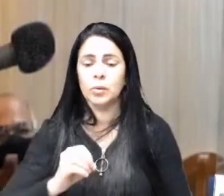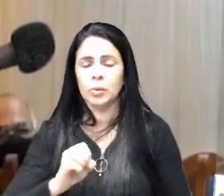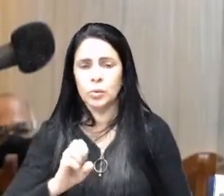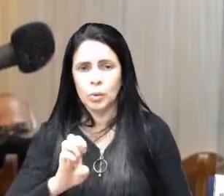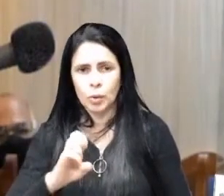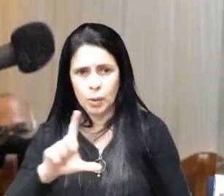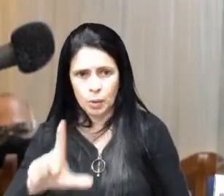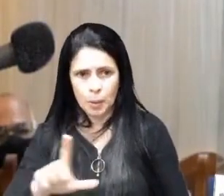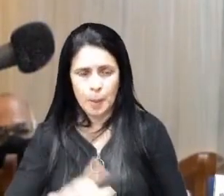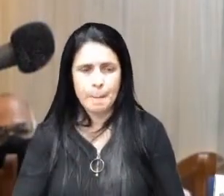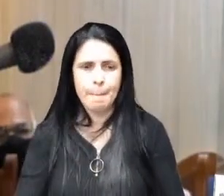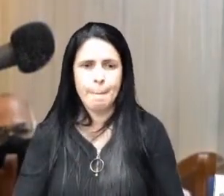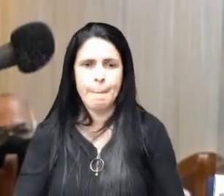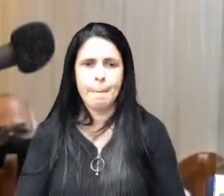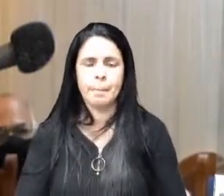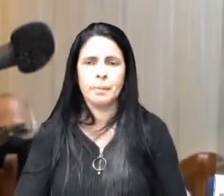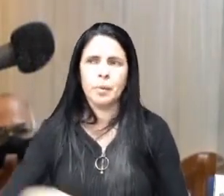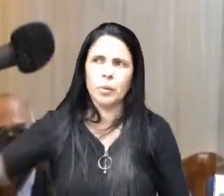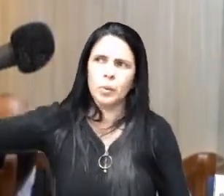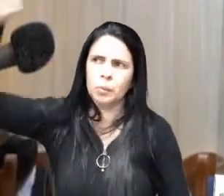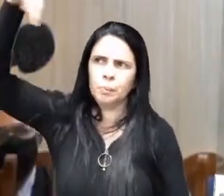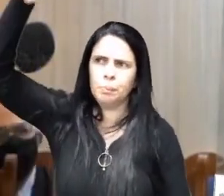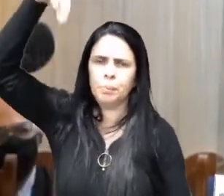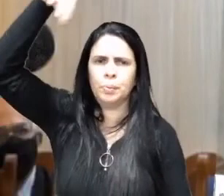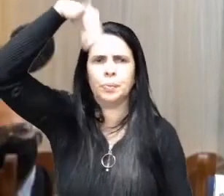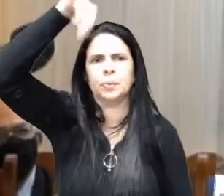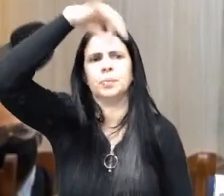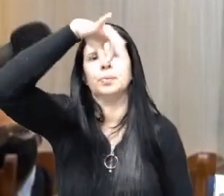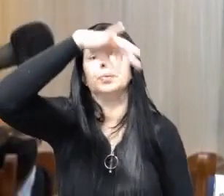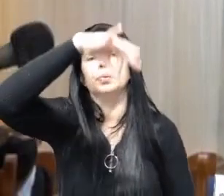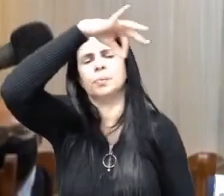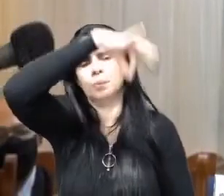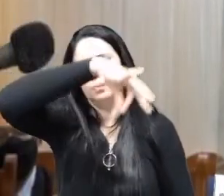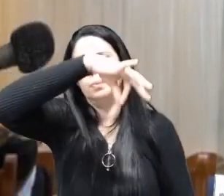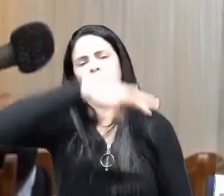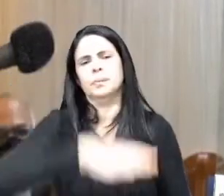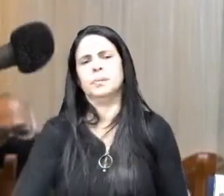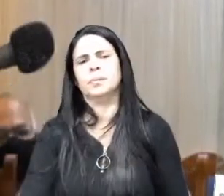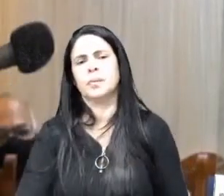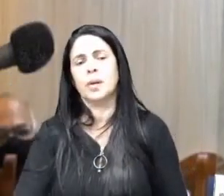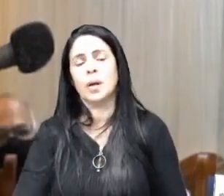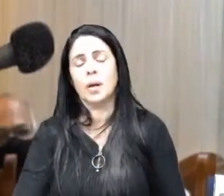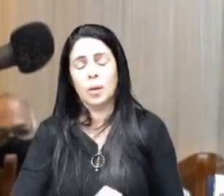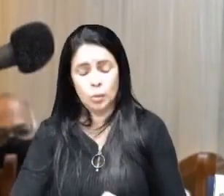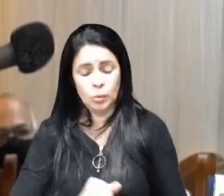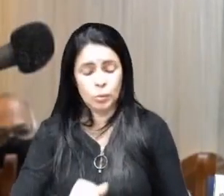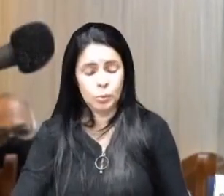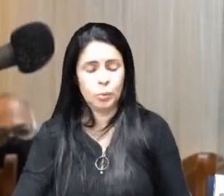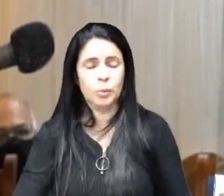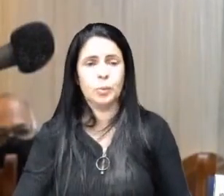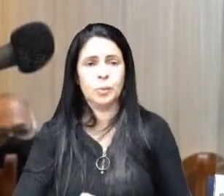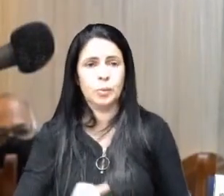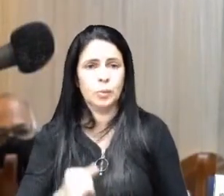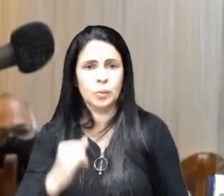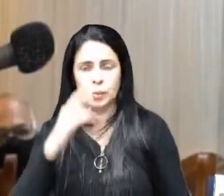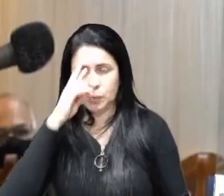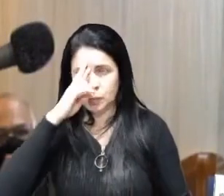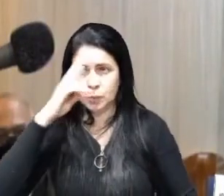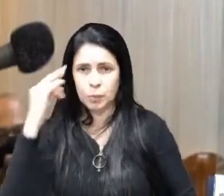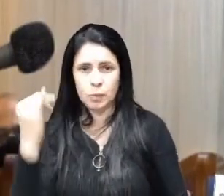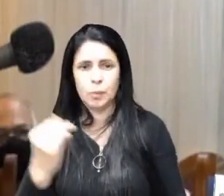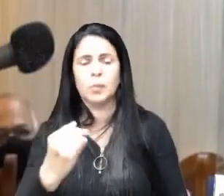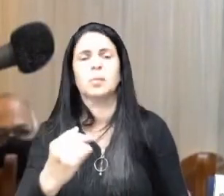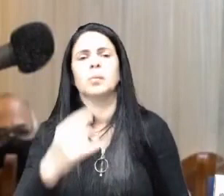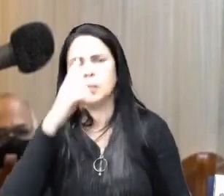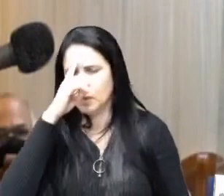espírito. Ele começou falando de chuva. Nos últimos dias, diz o Senhor, vou mandar chuva, a temporã e